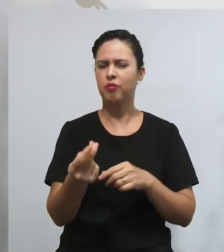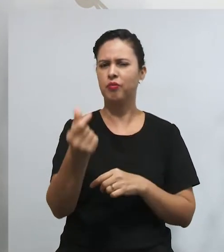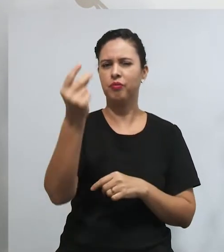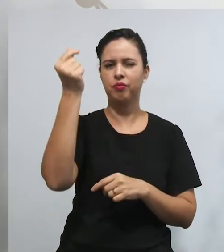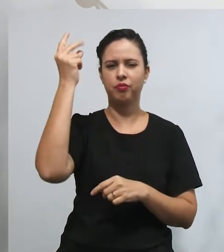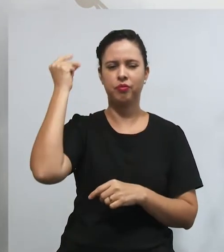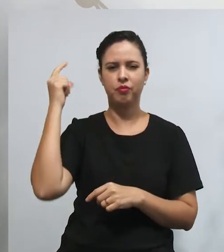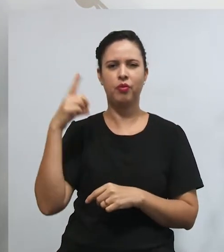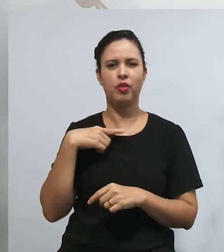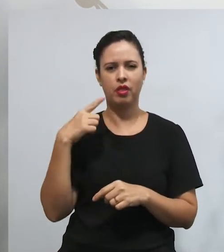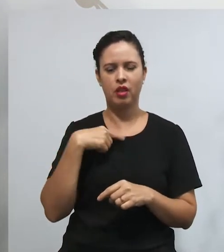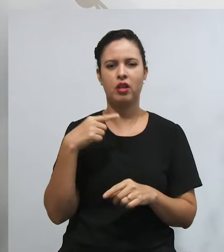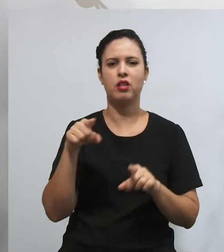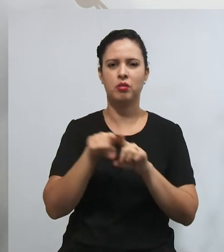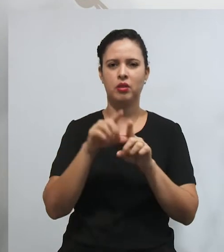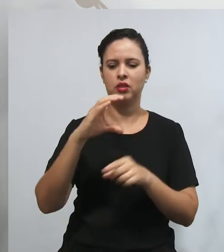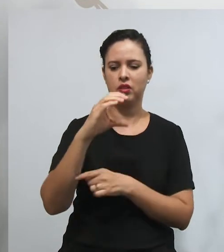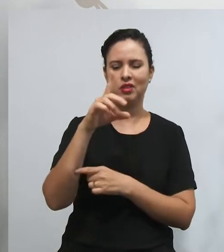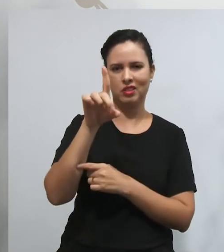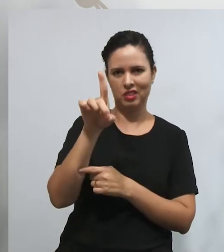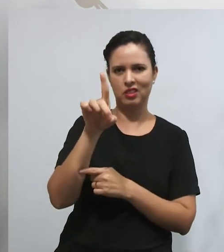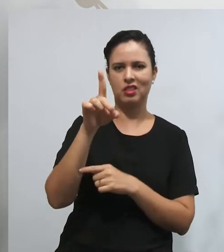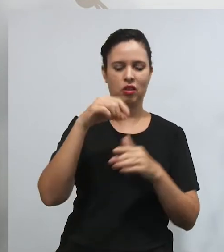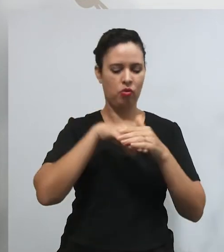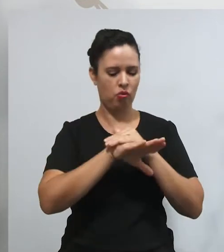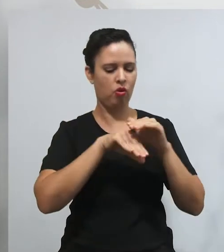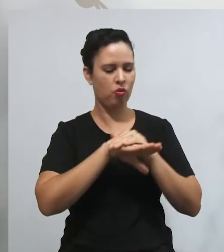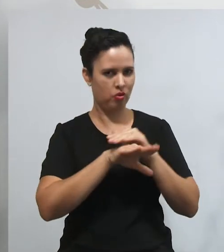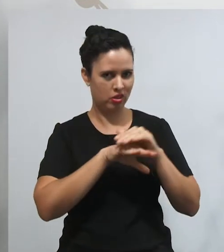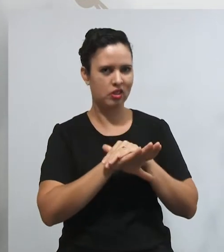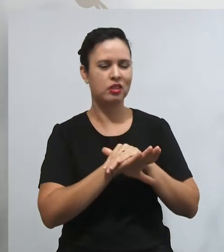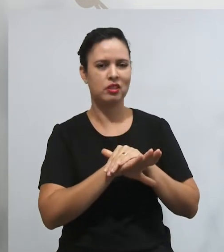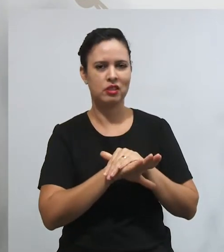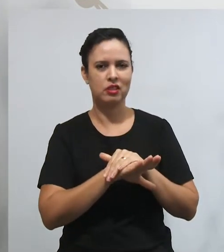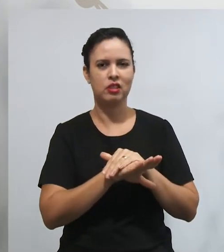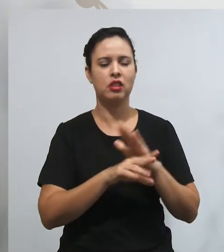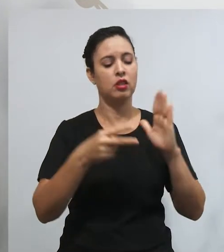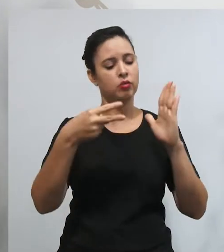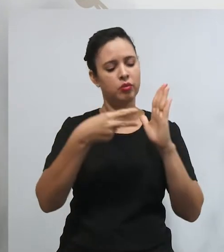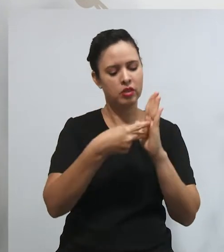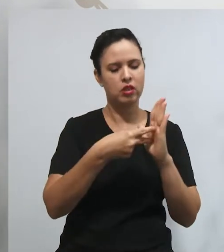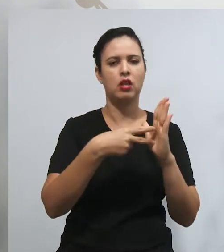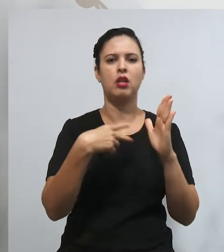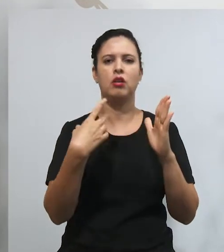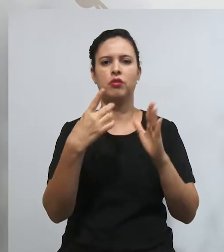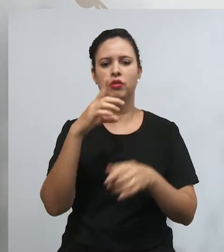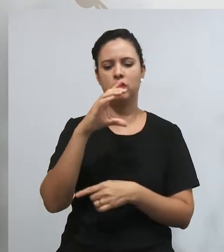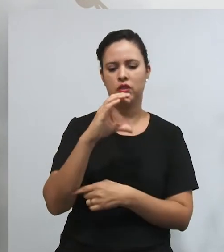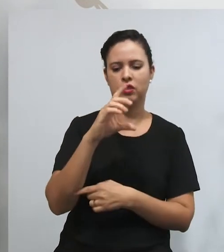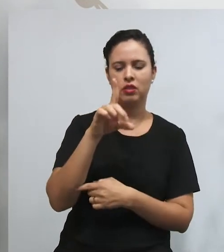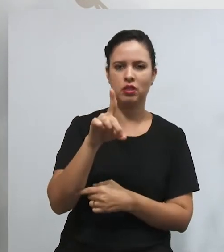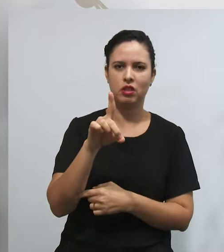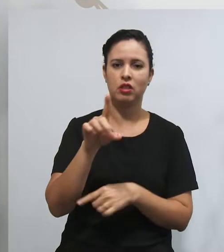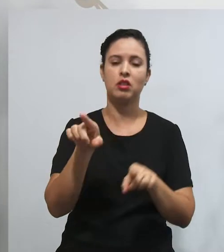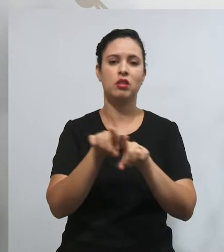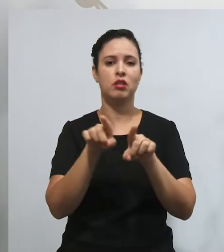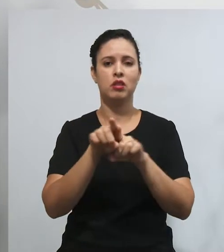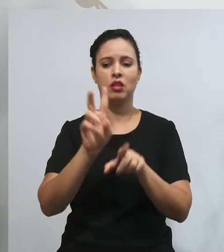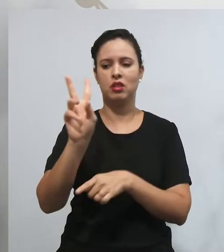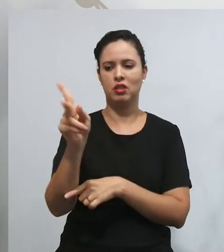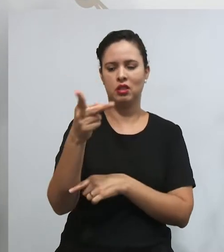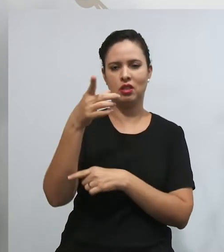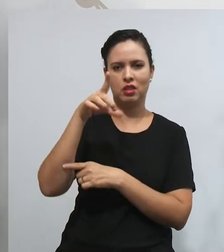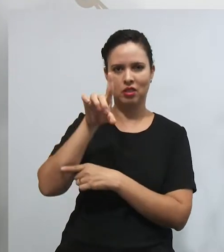ali, também é uma memória secundária. Então, assim como um CD, assim também como um pendrive, o HD, que é o